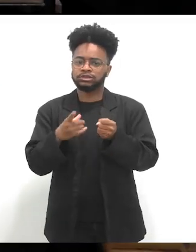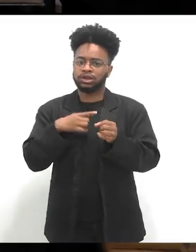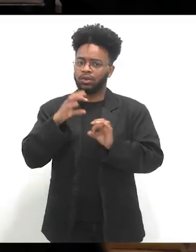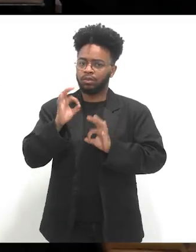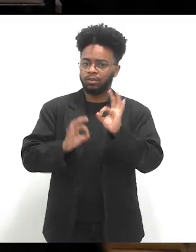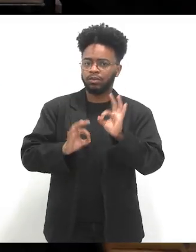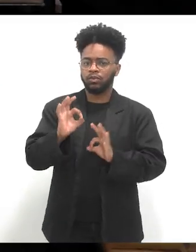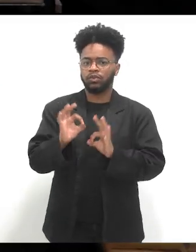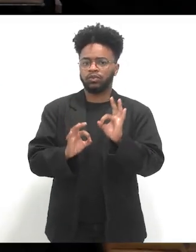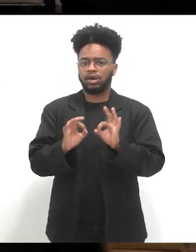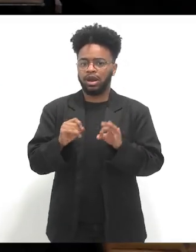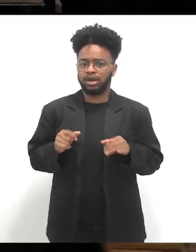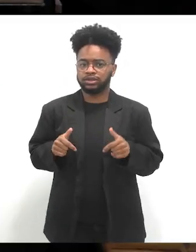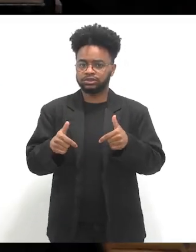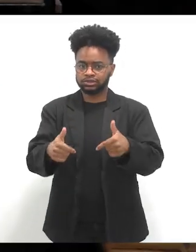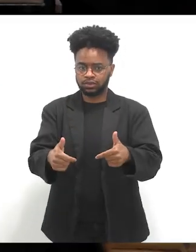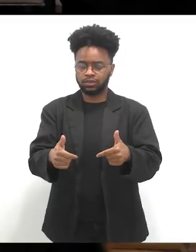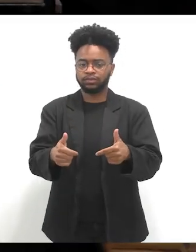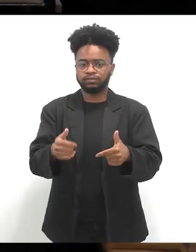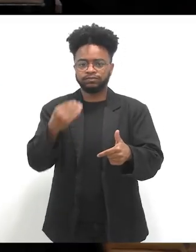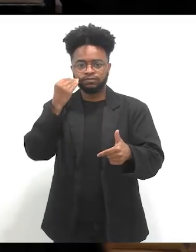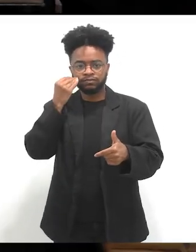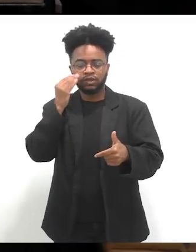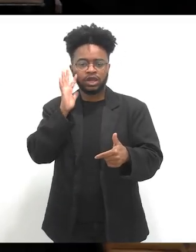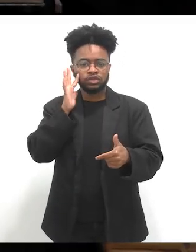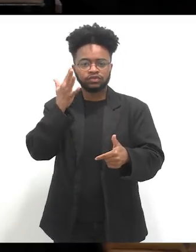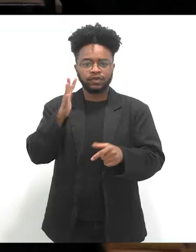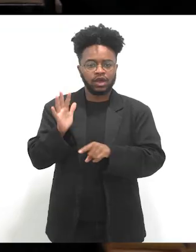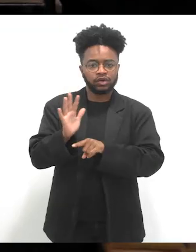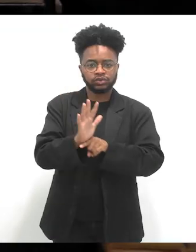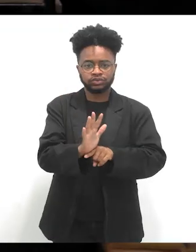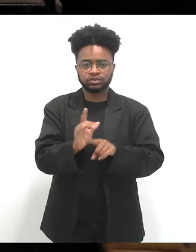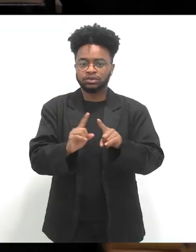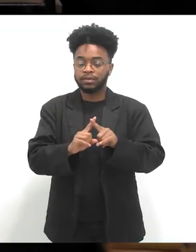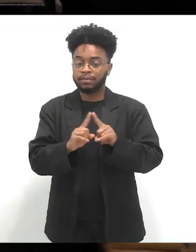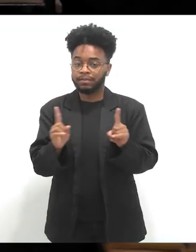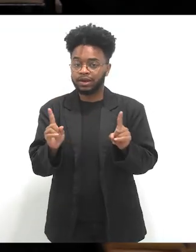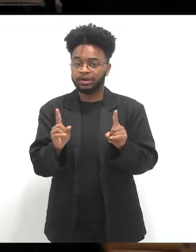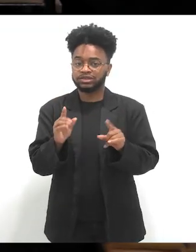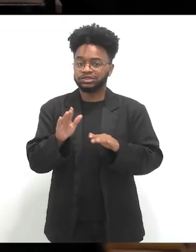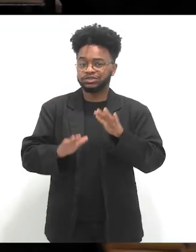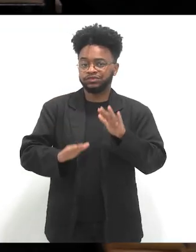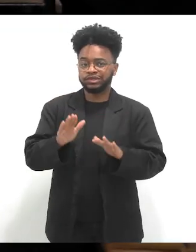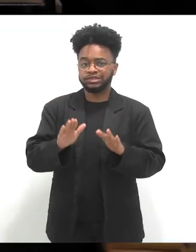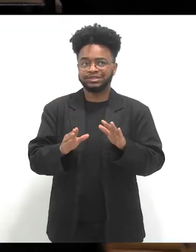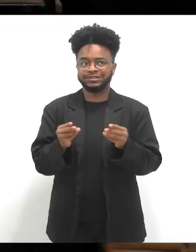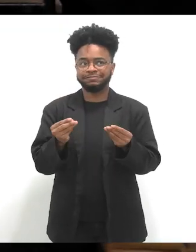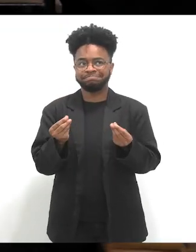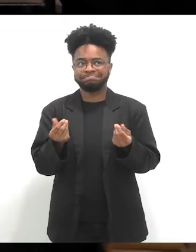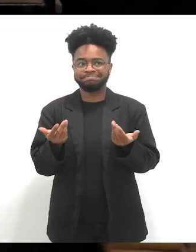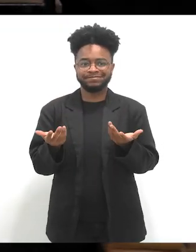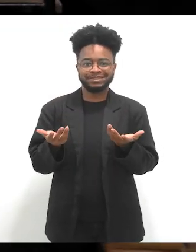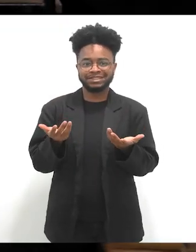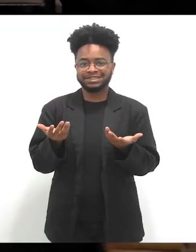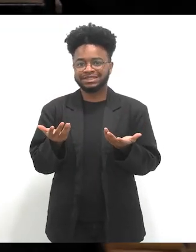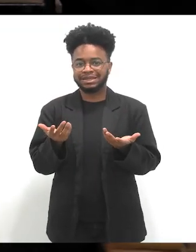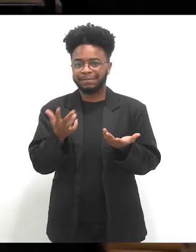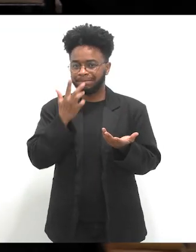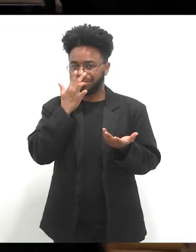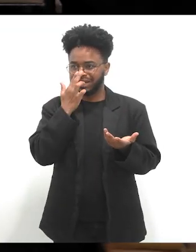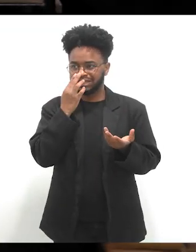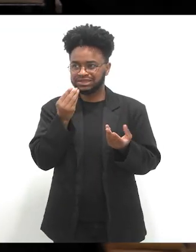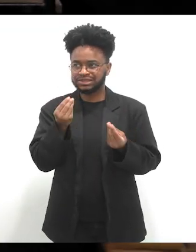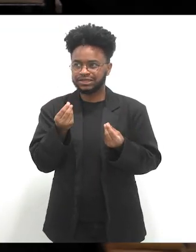construção de ação para aquela situação, para auxílio e tudo mais, mas que isso muitas vezes acaba sendo